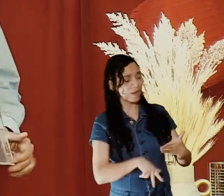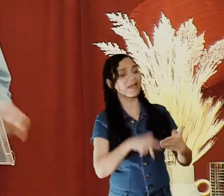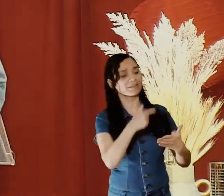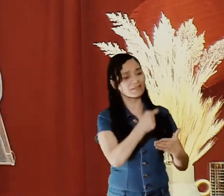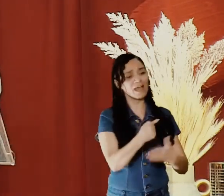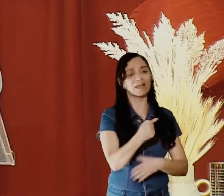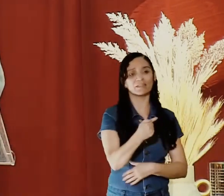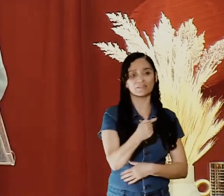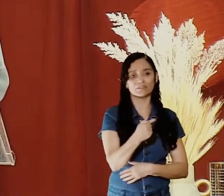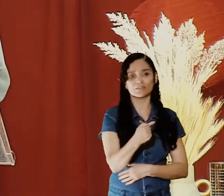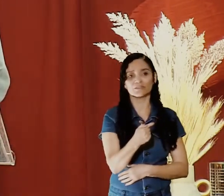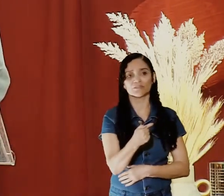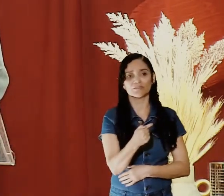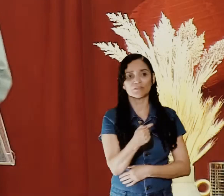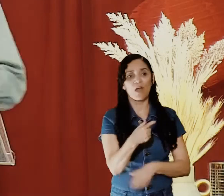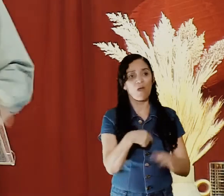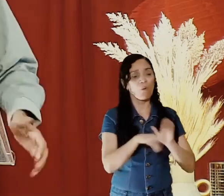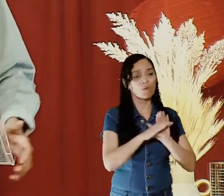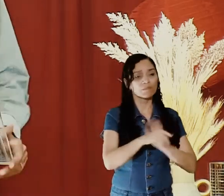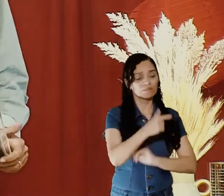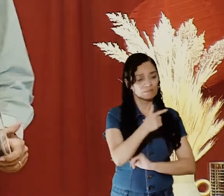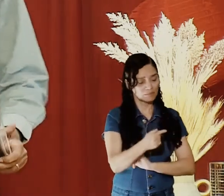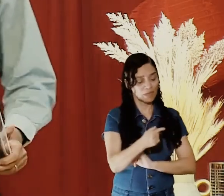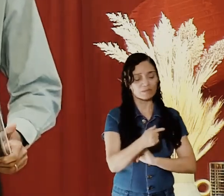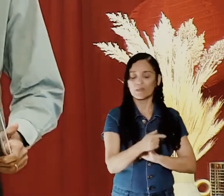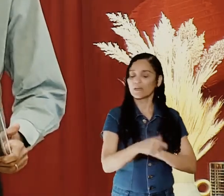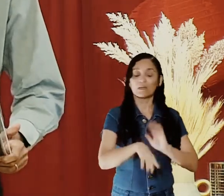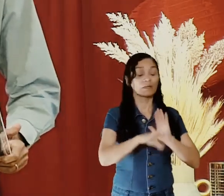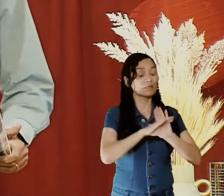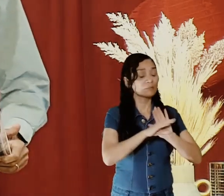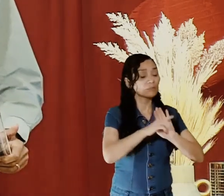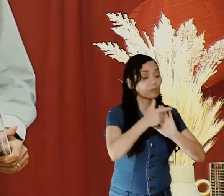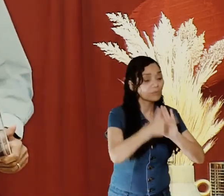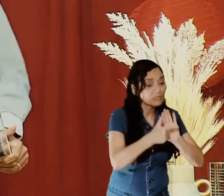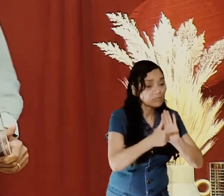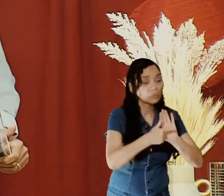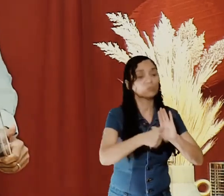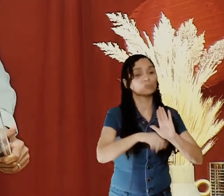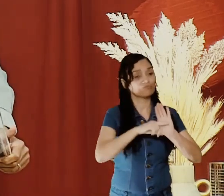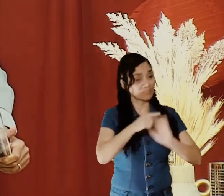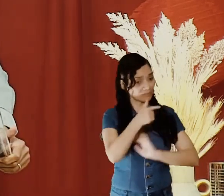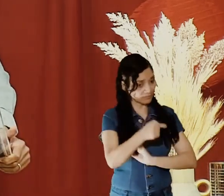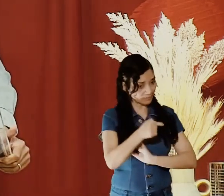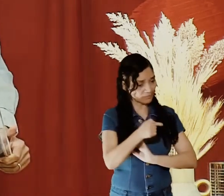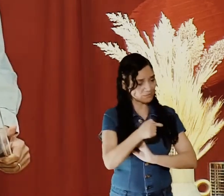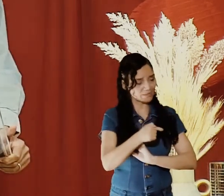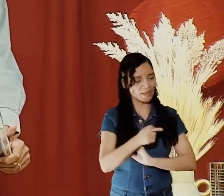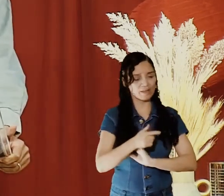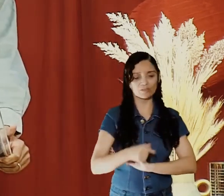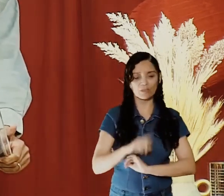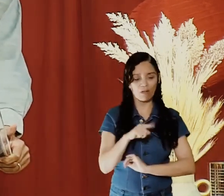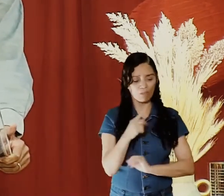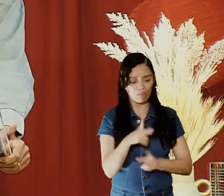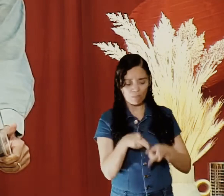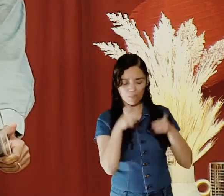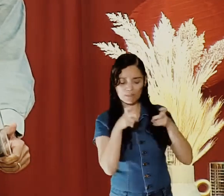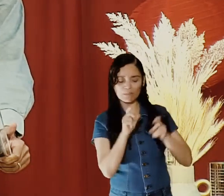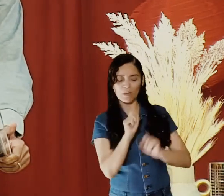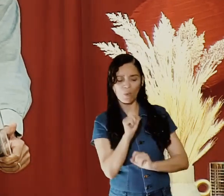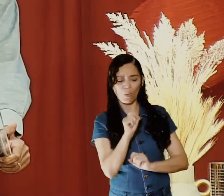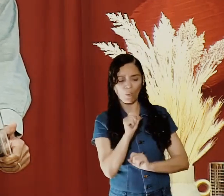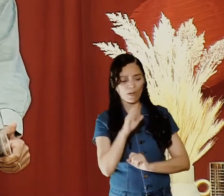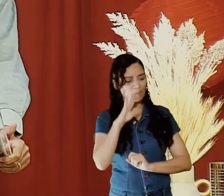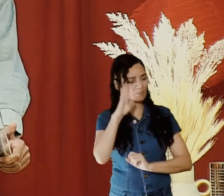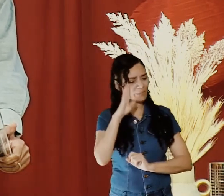capítulo 2 do Evangelho escrito por Lucas, nós percebemos algo que deve ser